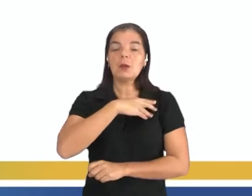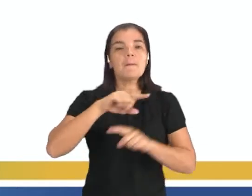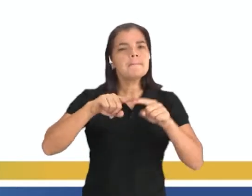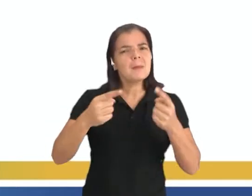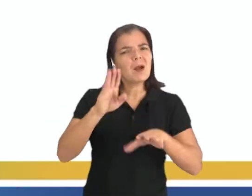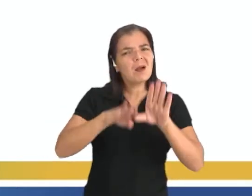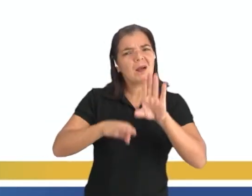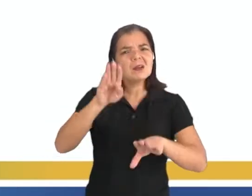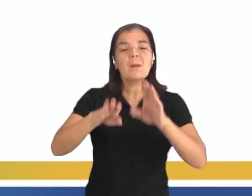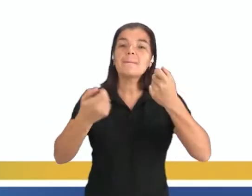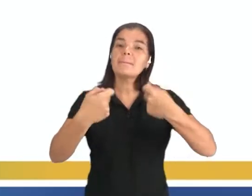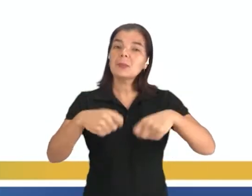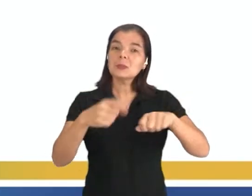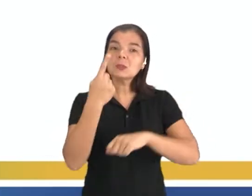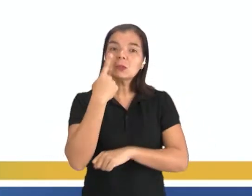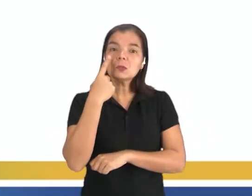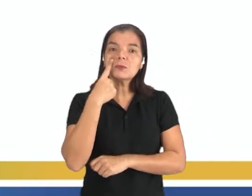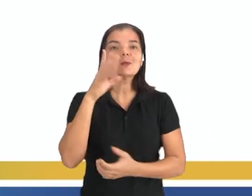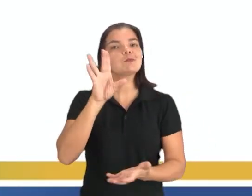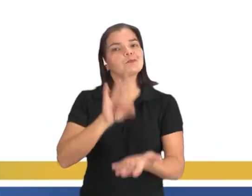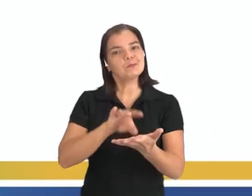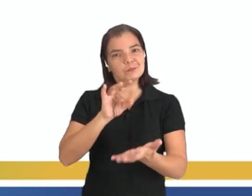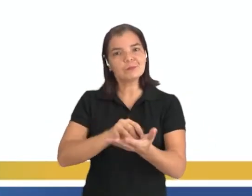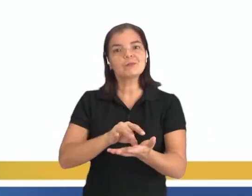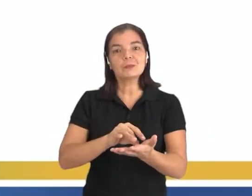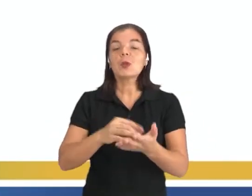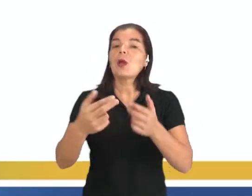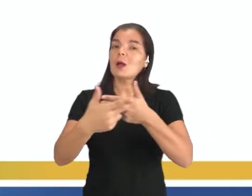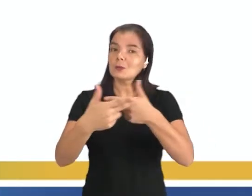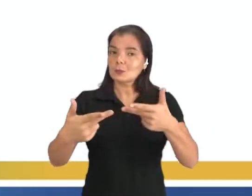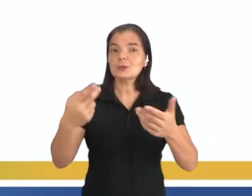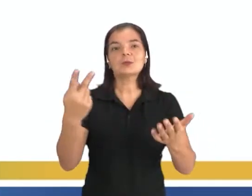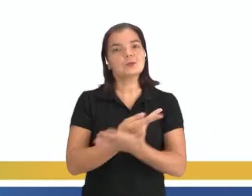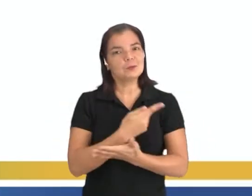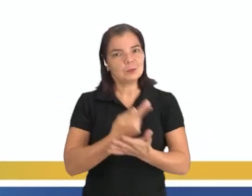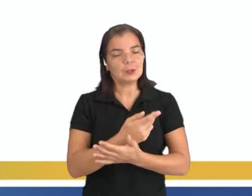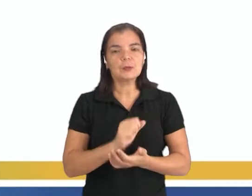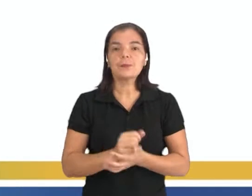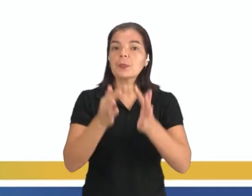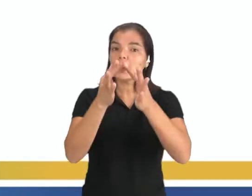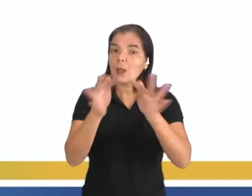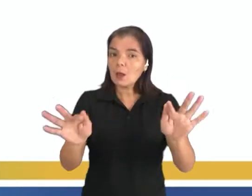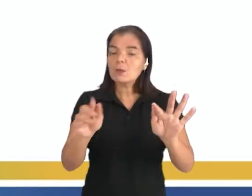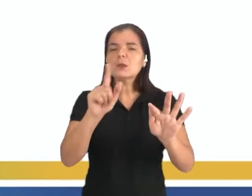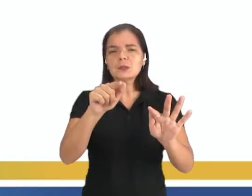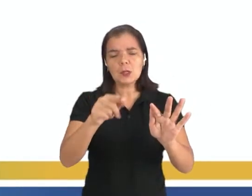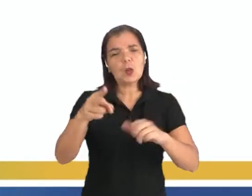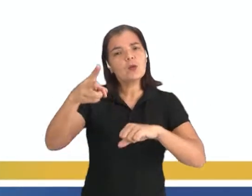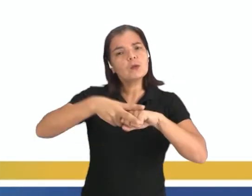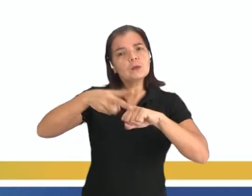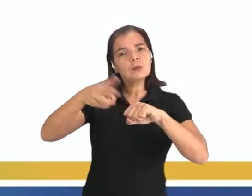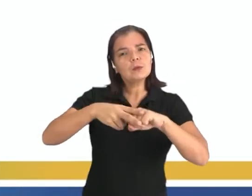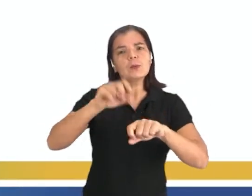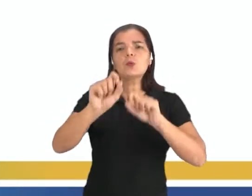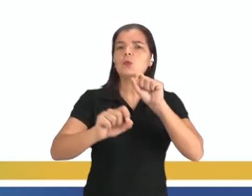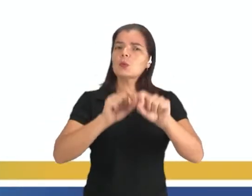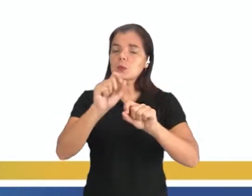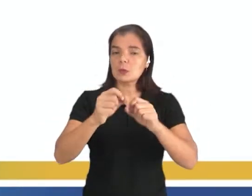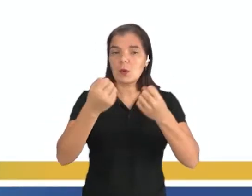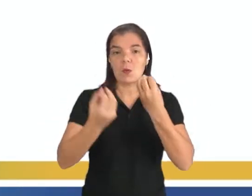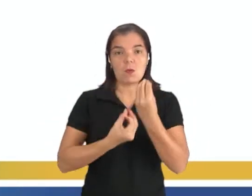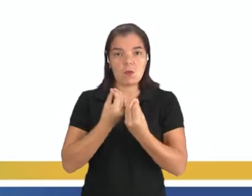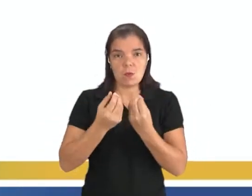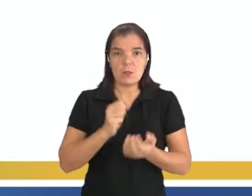mas muitas vezes a gente precisa ver a realidade, as consequências. A frase, o elemento verbal, foi colocado da